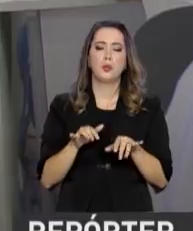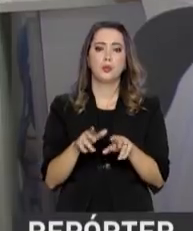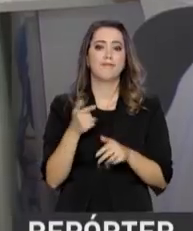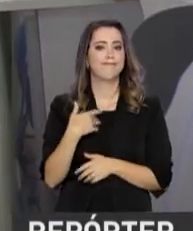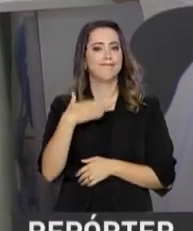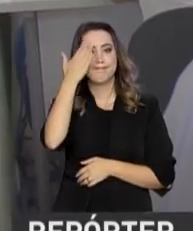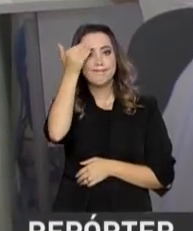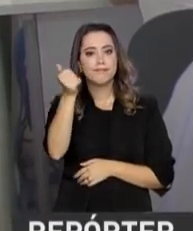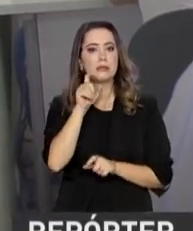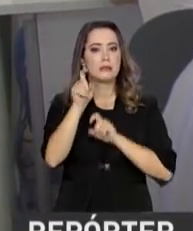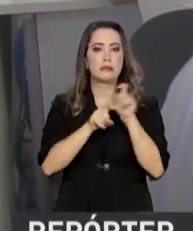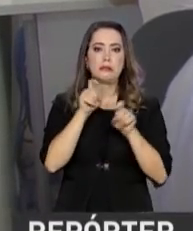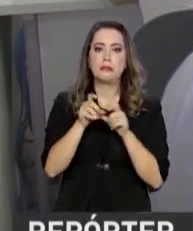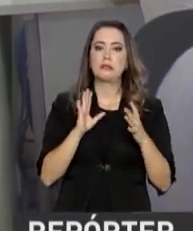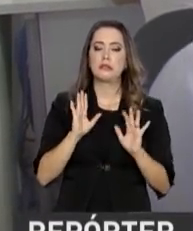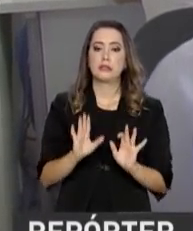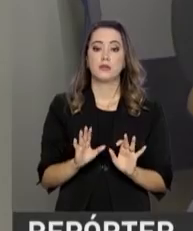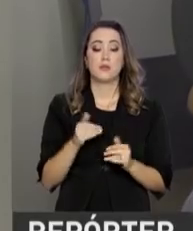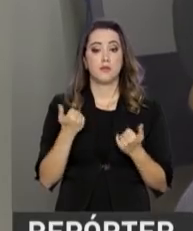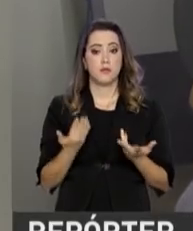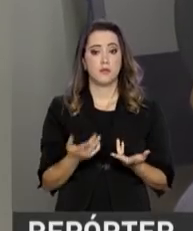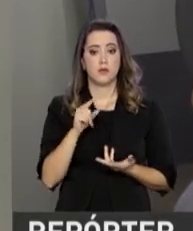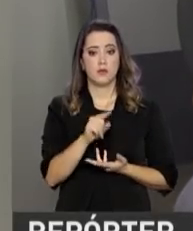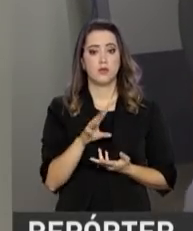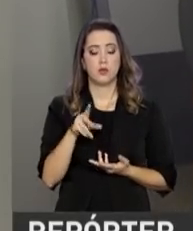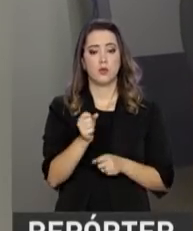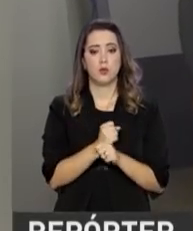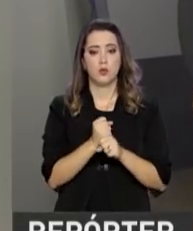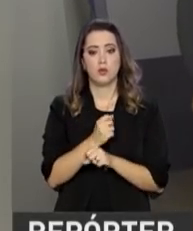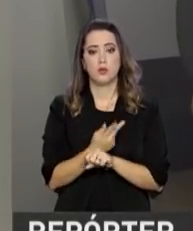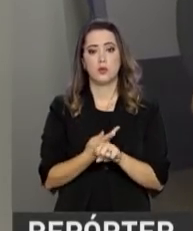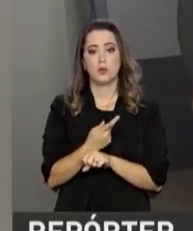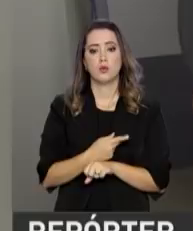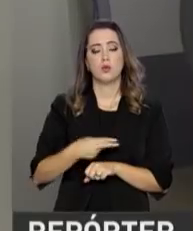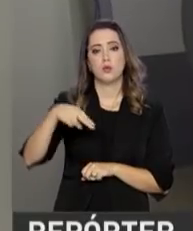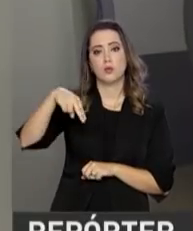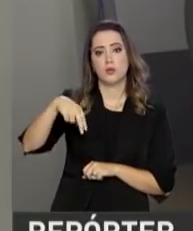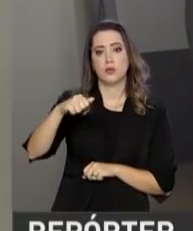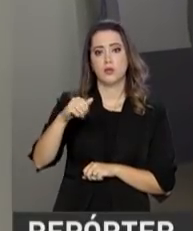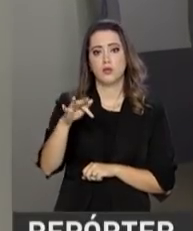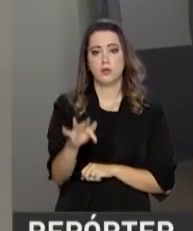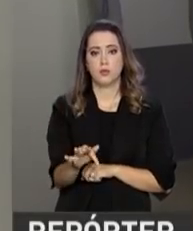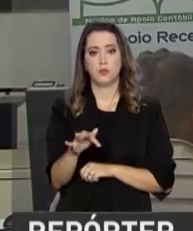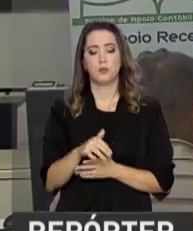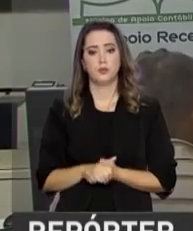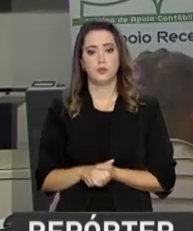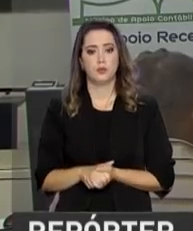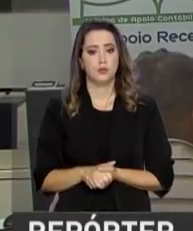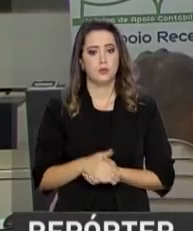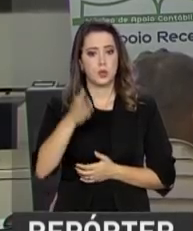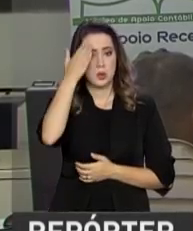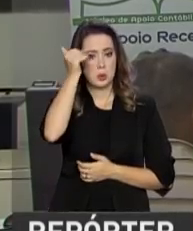e ele não é familiarizado com computadores. Por isso, todo ano procura um núcleo de apoio contábil e fiscal. Eu não